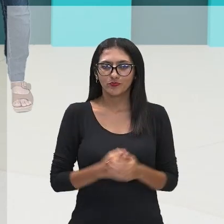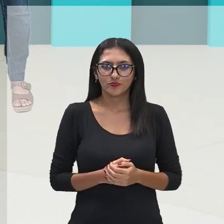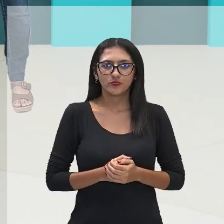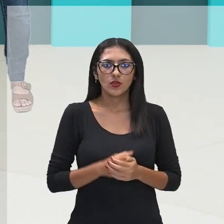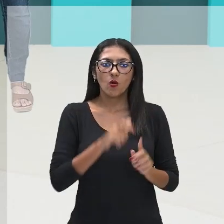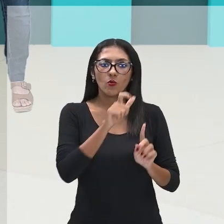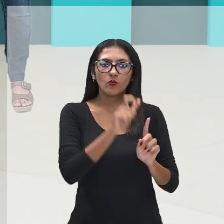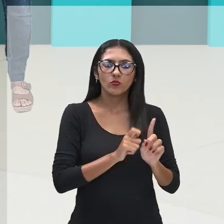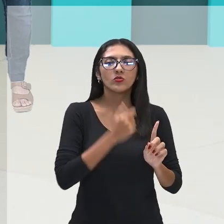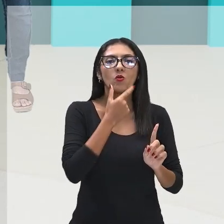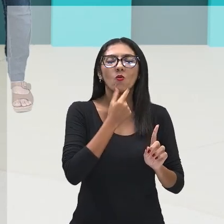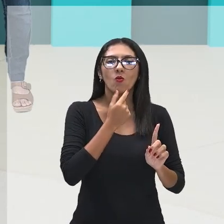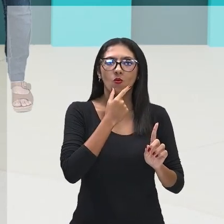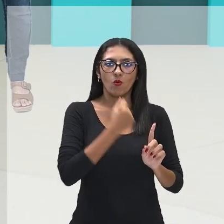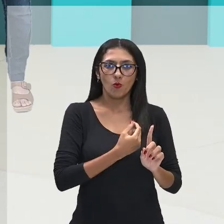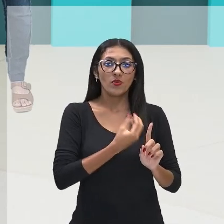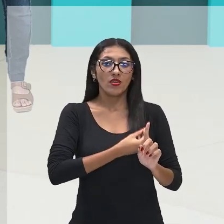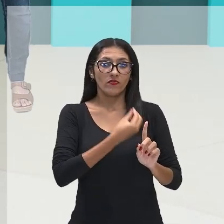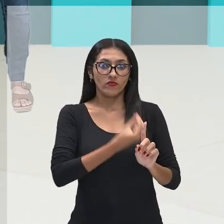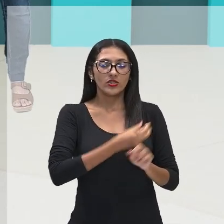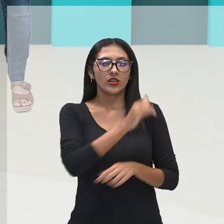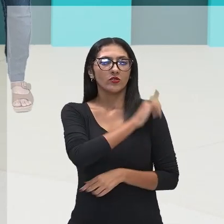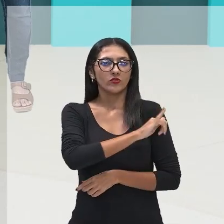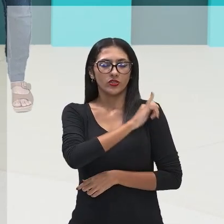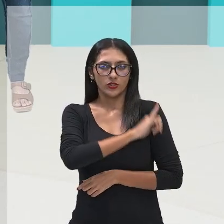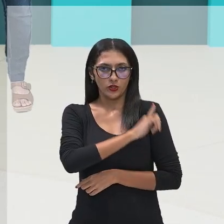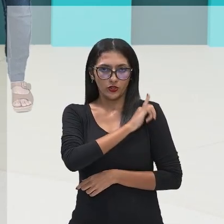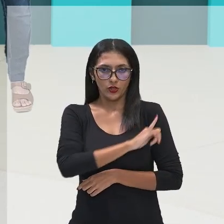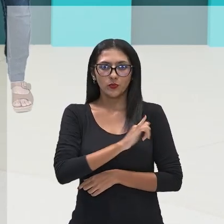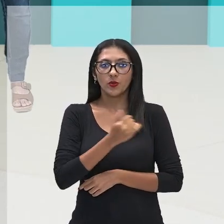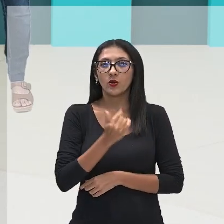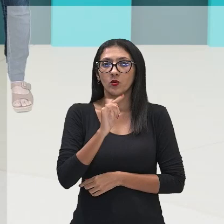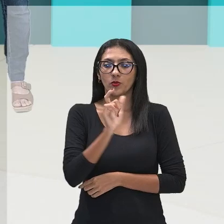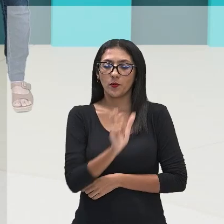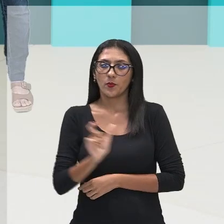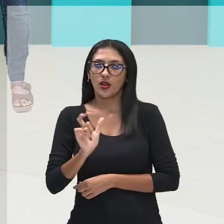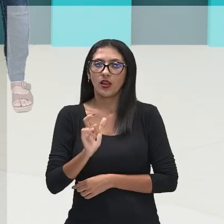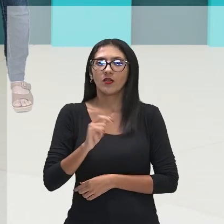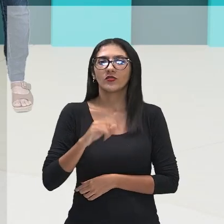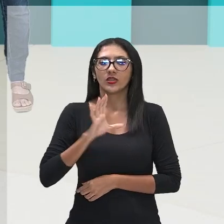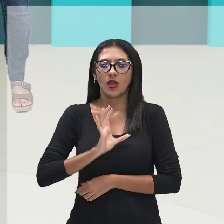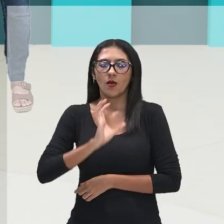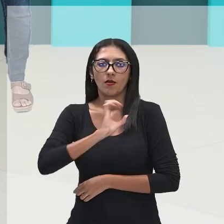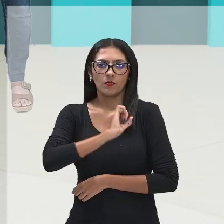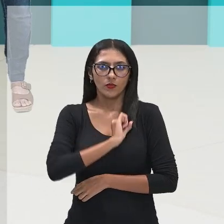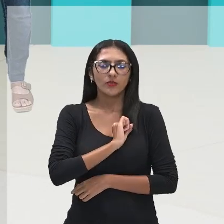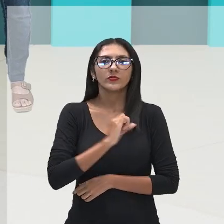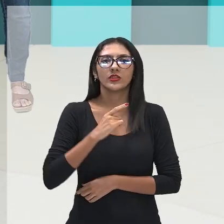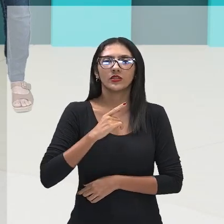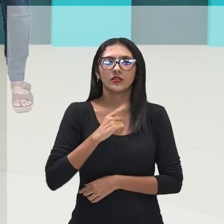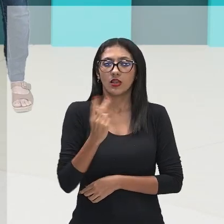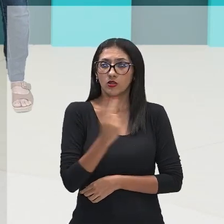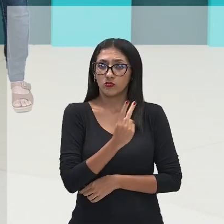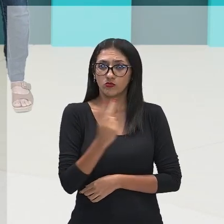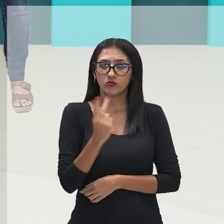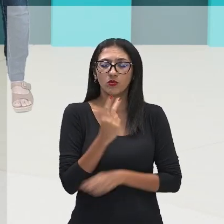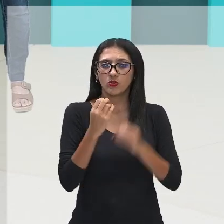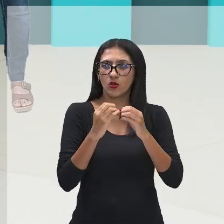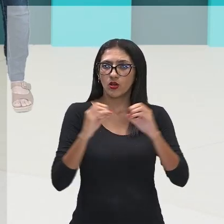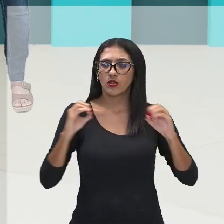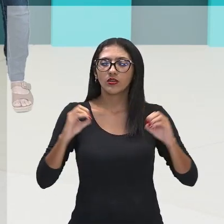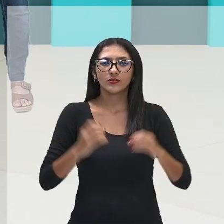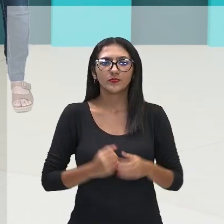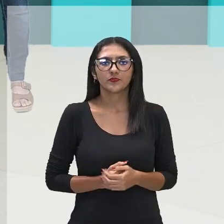menino mora no Rio de Janeiro e depois eu tenho que amei. Perceberam aí? Então, eu tenho duas frases verbais, porque